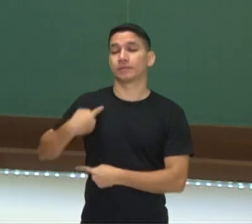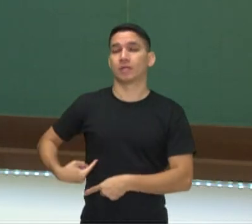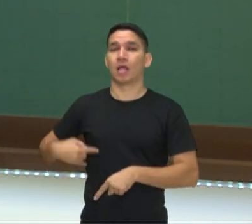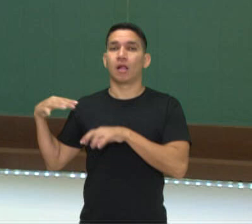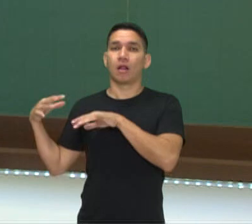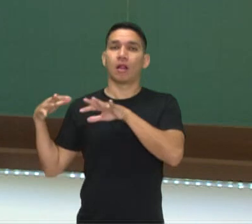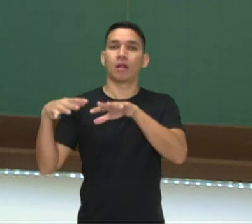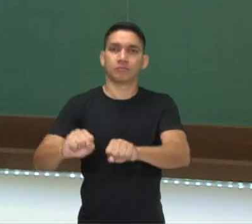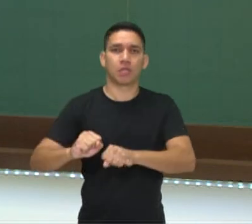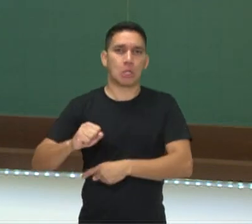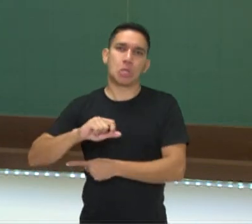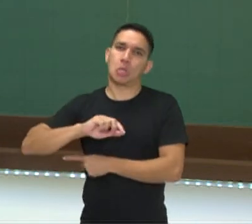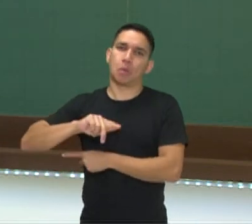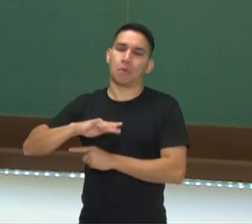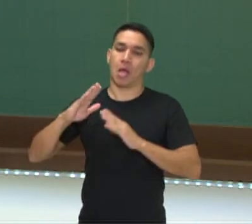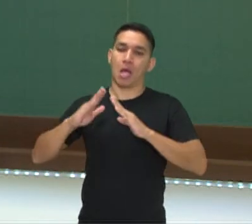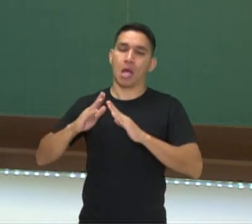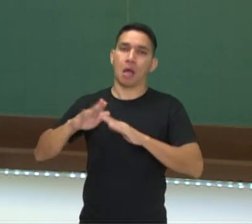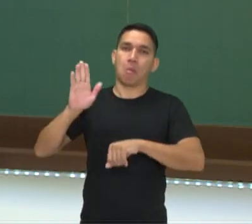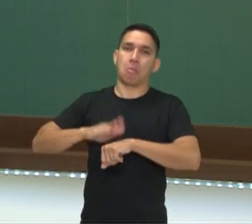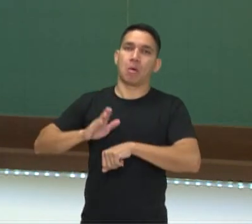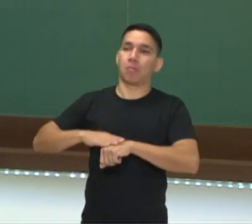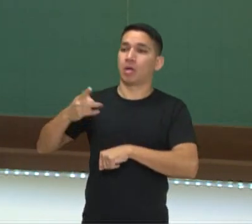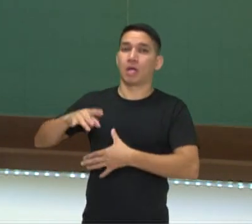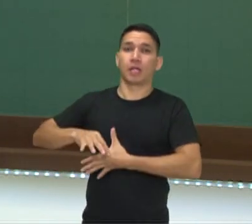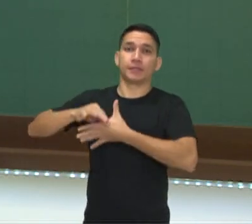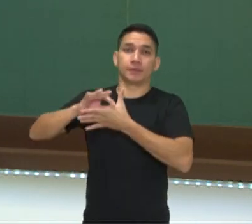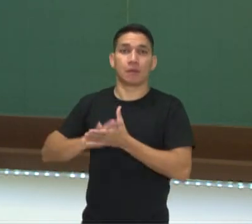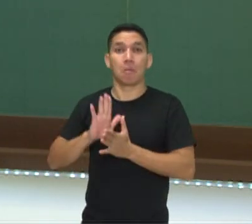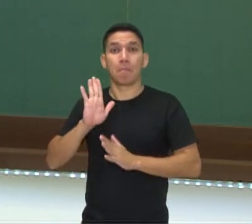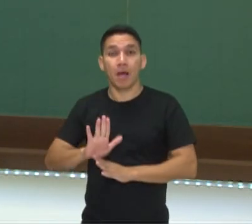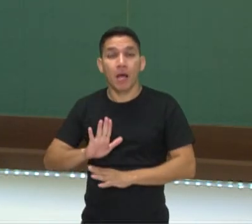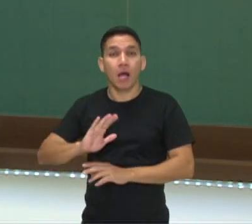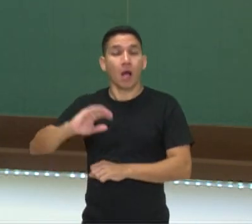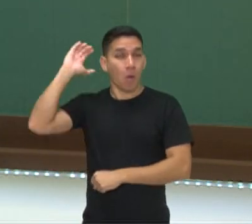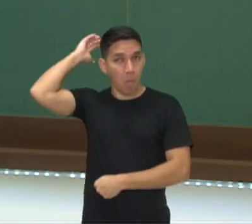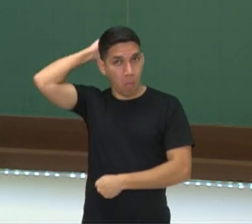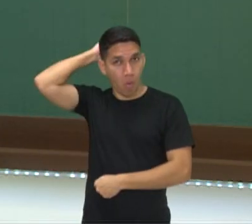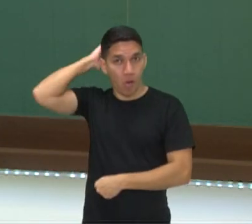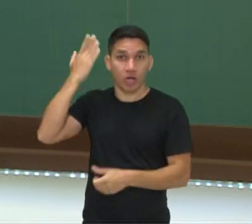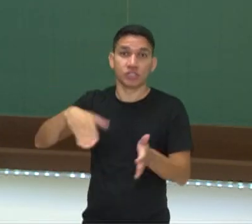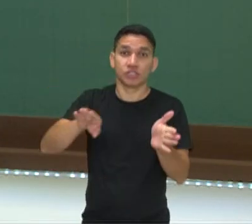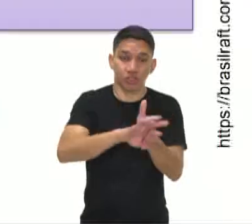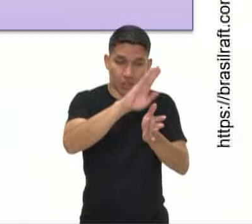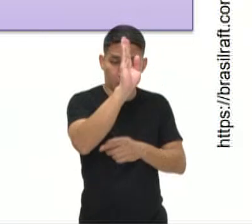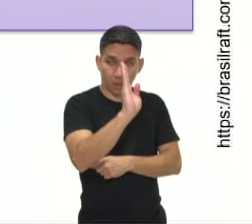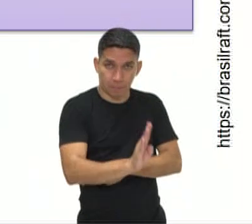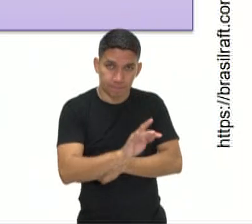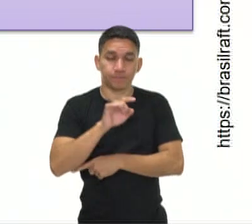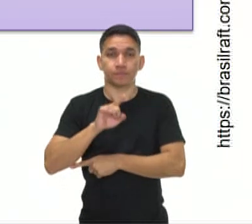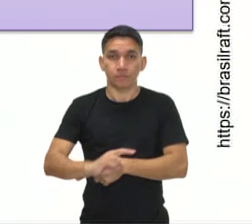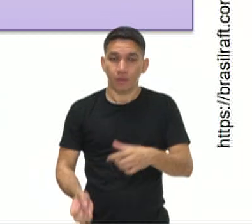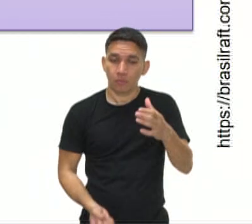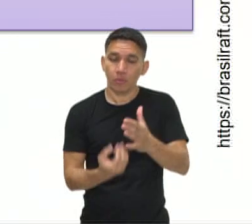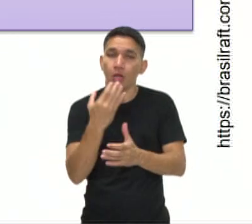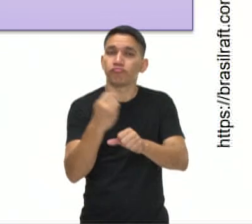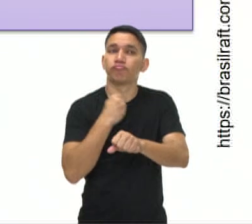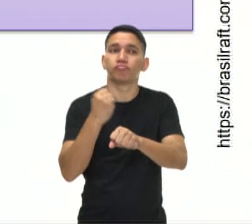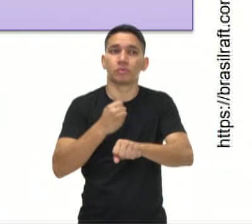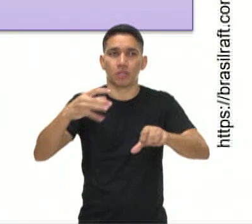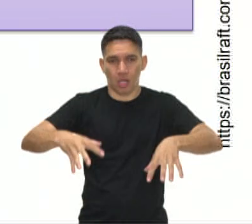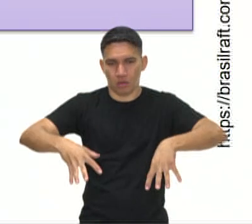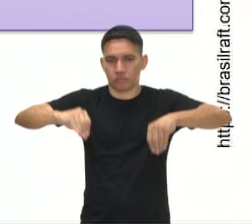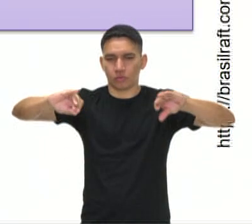mora lá no lugar onde ele é o próprio líder. Mas esses monges vieram para cá e construíram esse templo. É um templo que